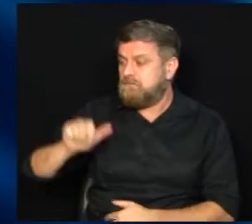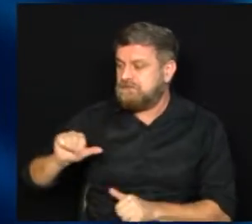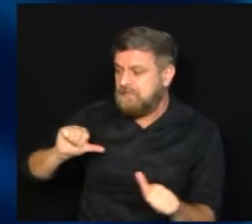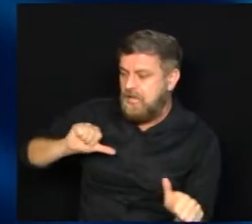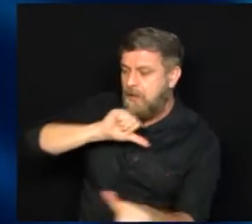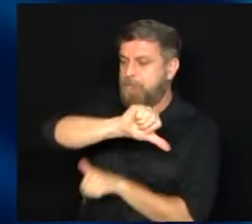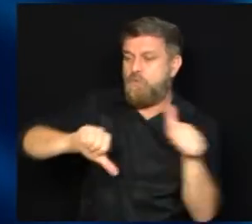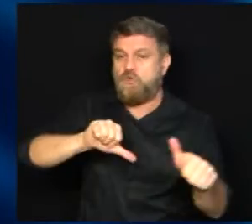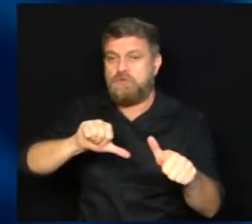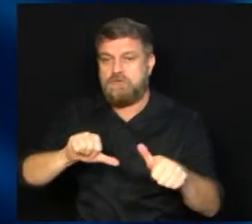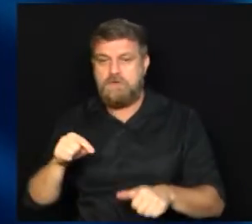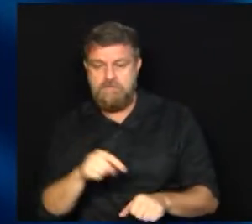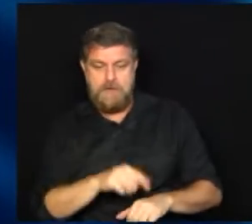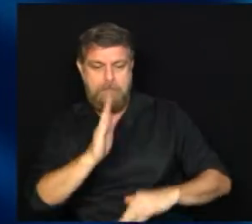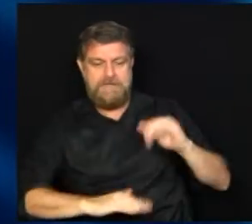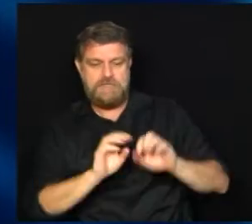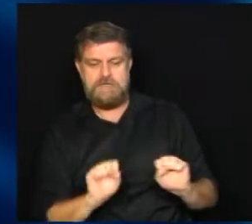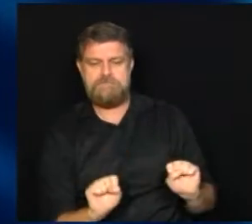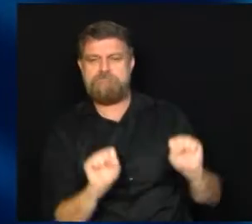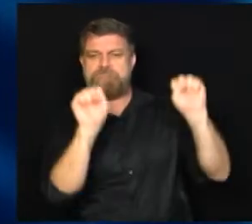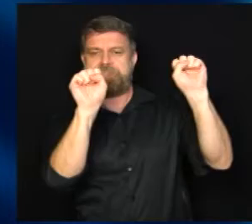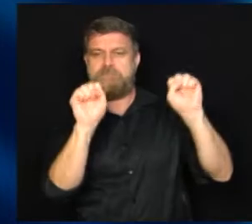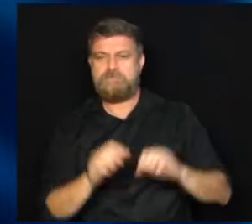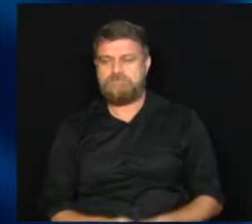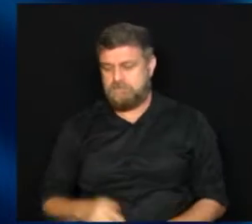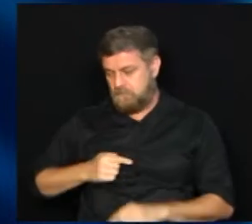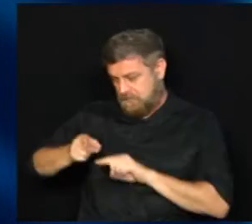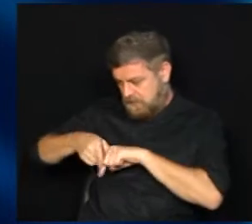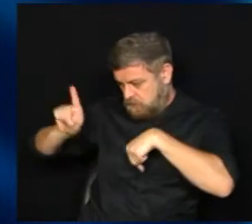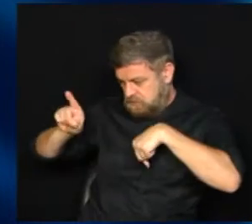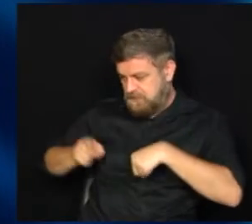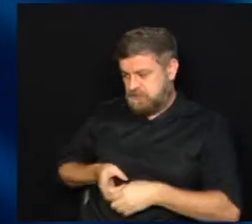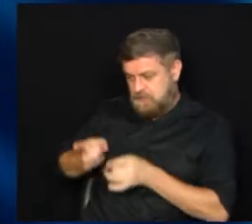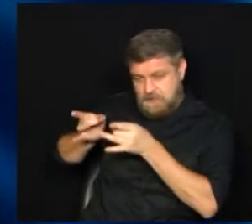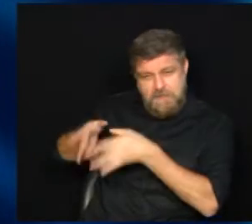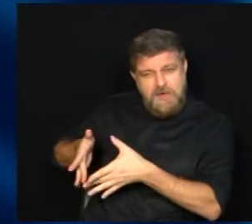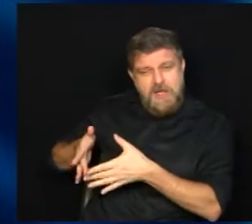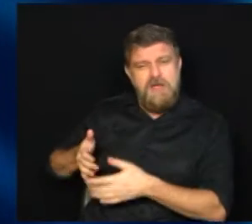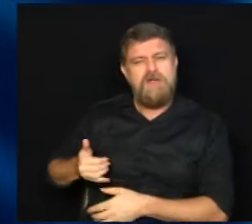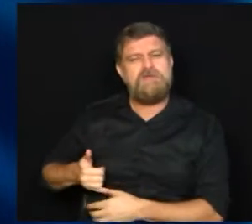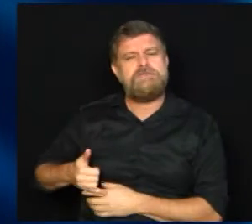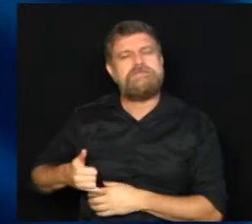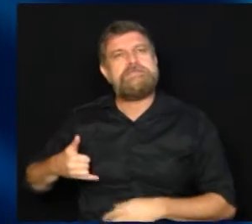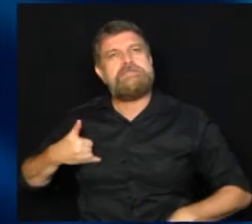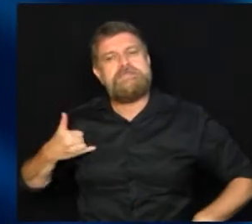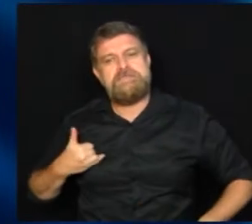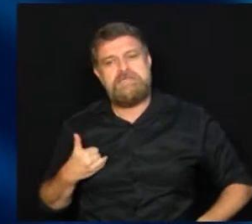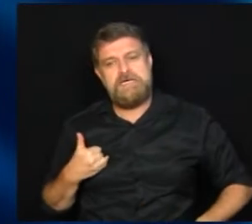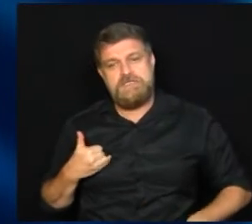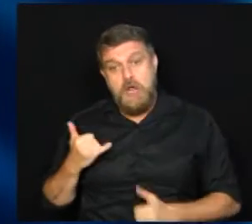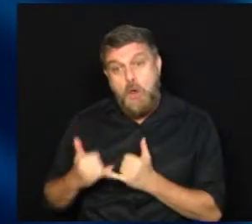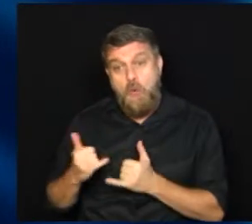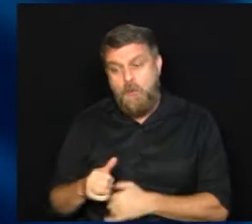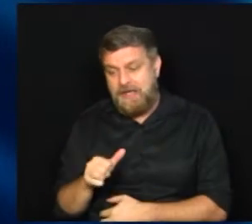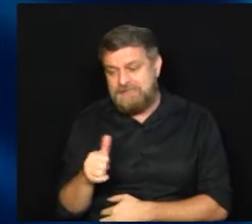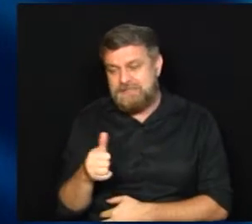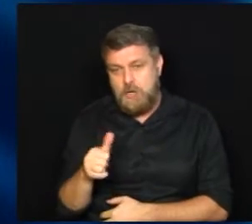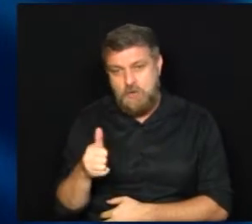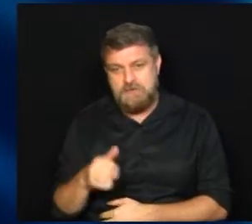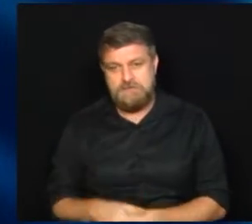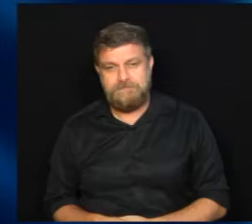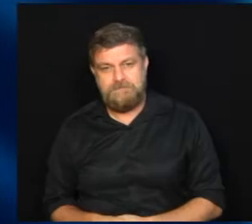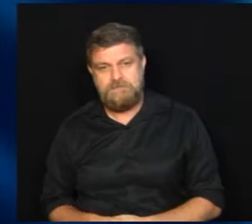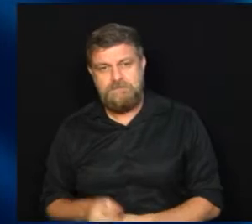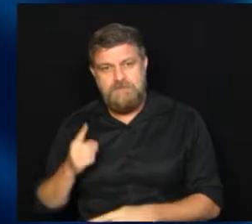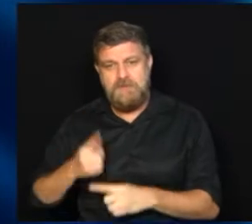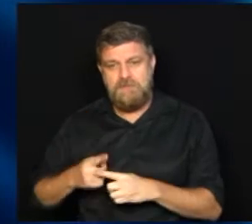e por quê? Eu saí da ginástica, eu tinha 10 para 11 anos. Tá. E eu saí mais